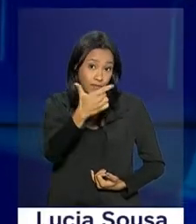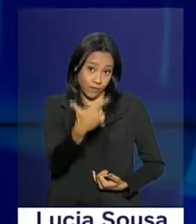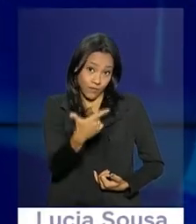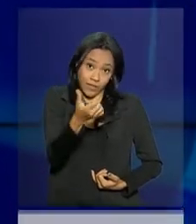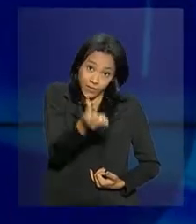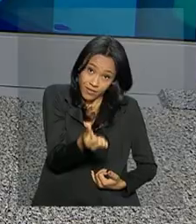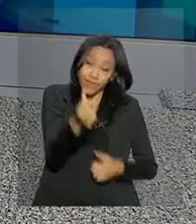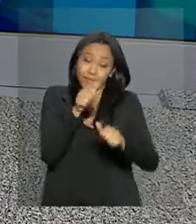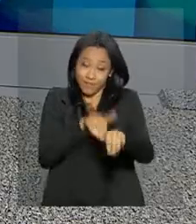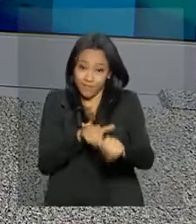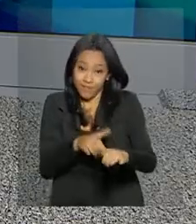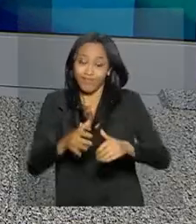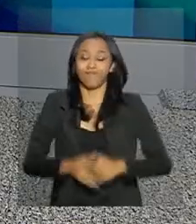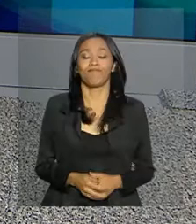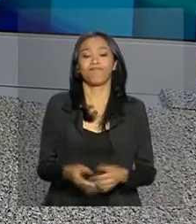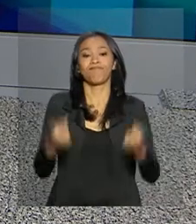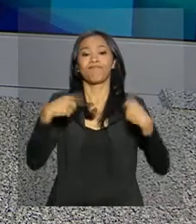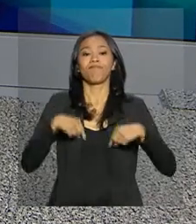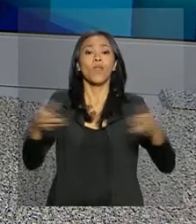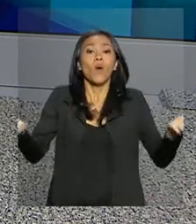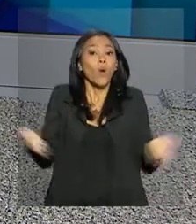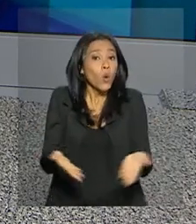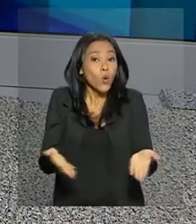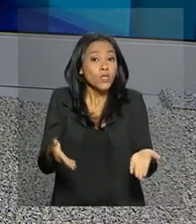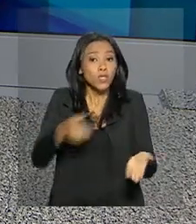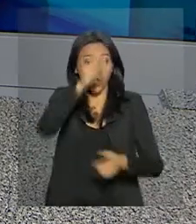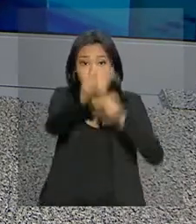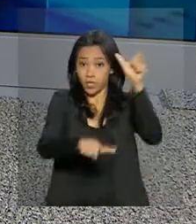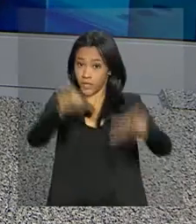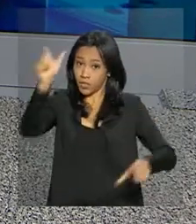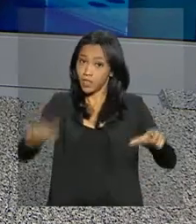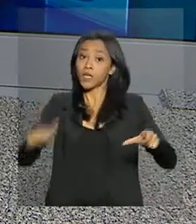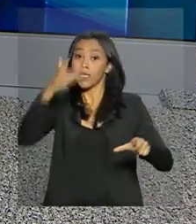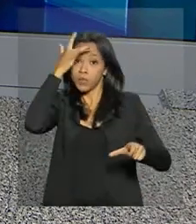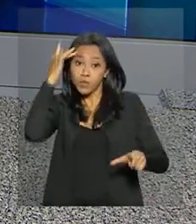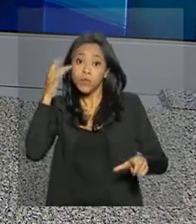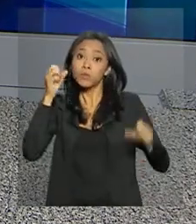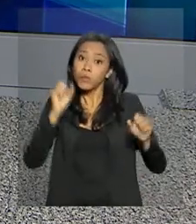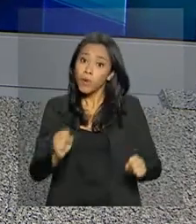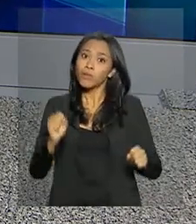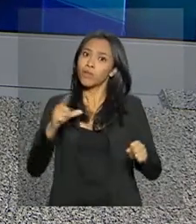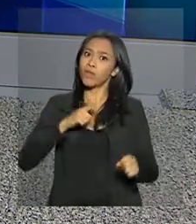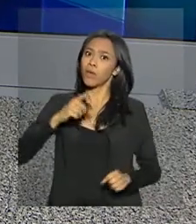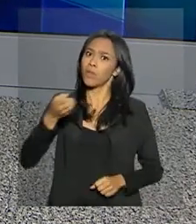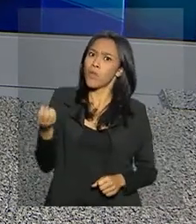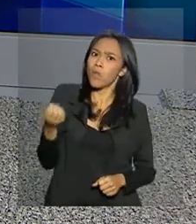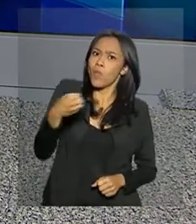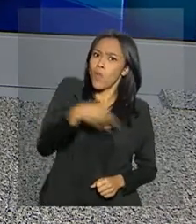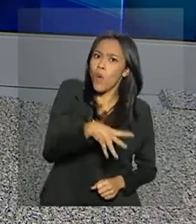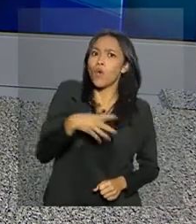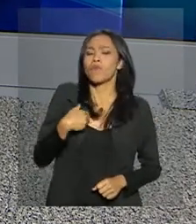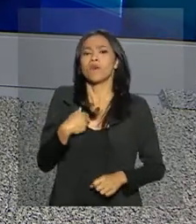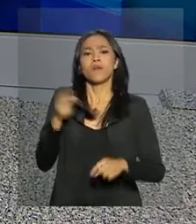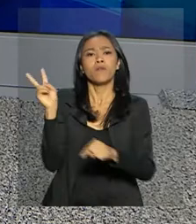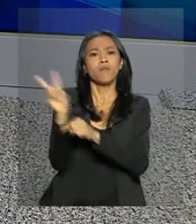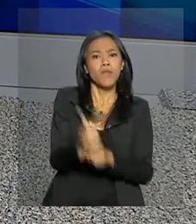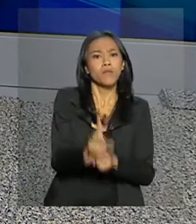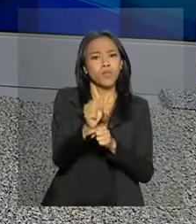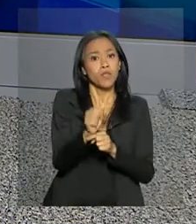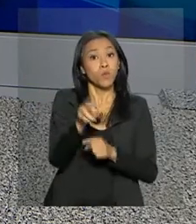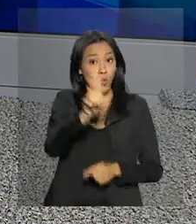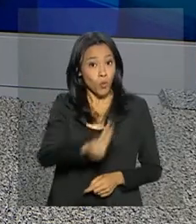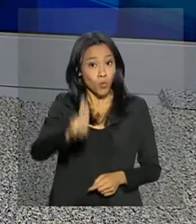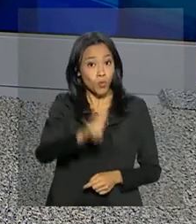setembro a partir de hoje o brasileiro pode contar com uma nova opção de crédito o empréstimo consignado com o uso do fgts